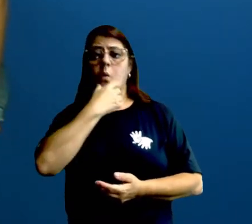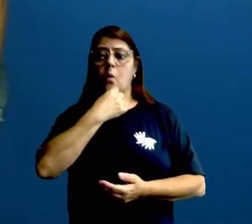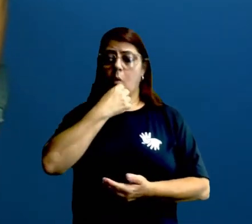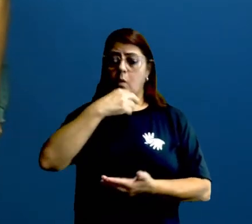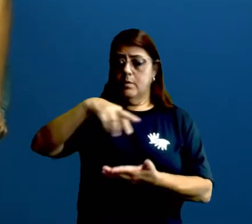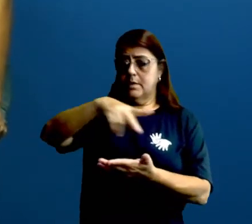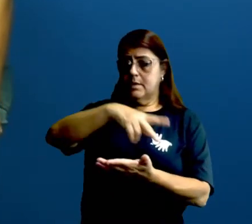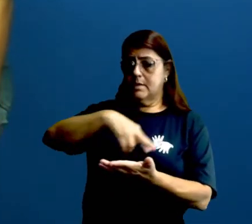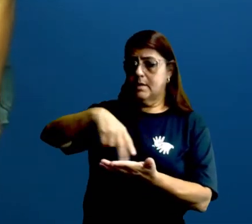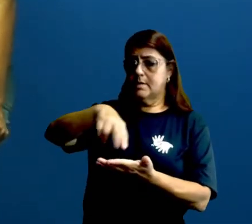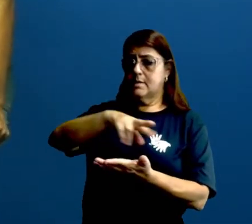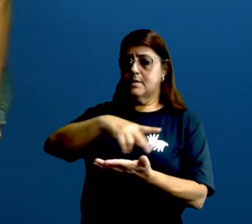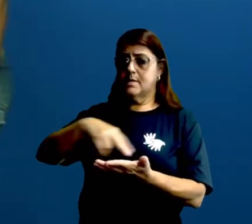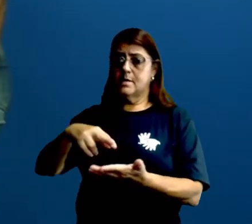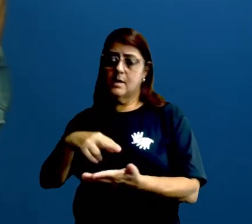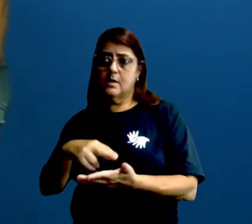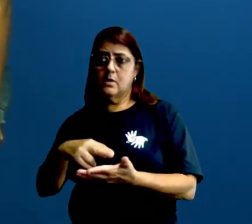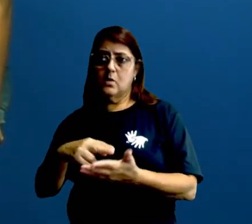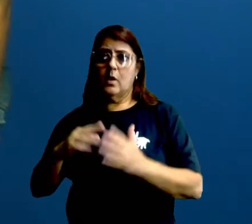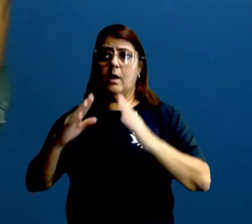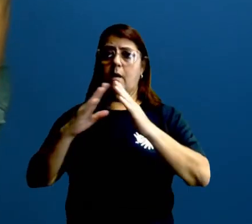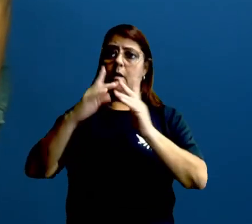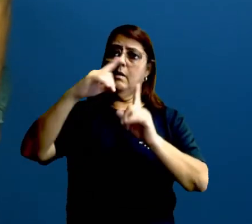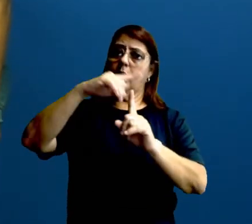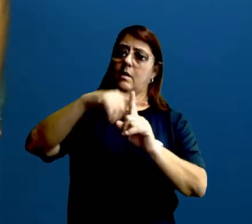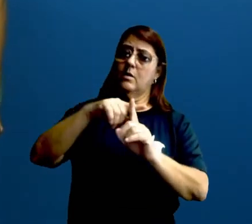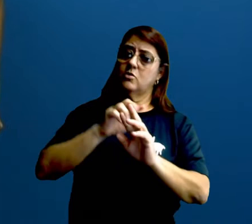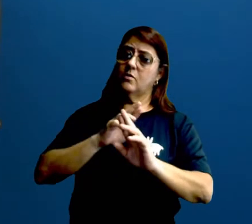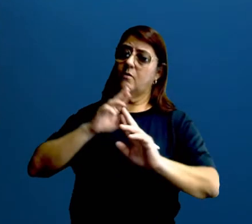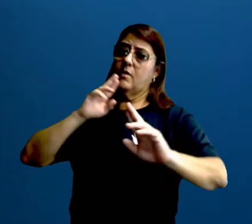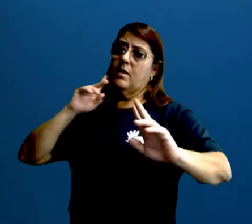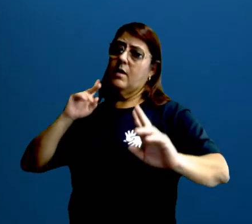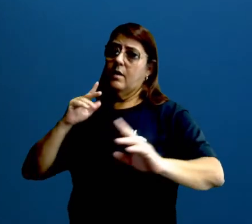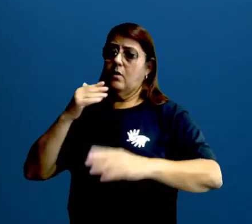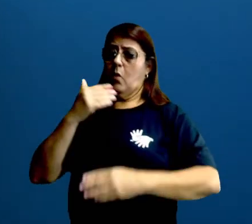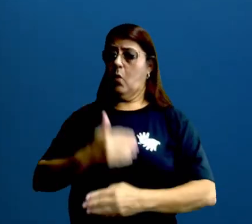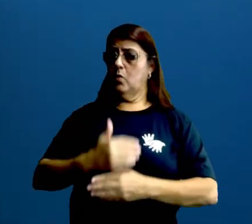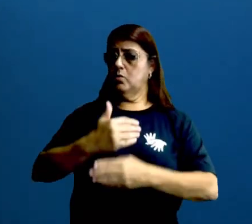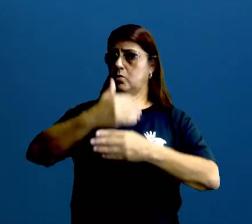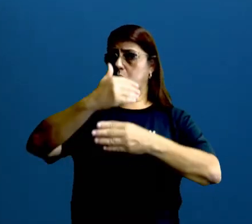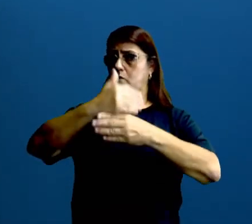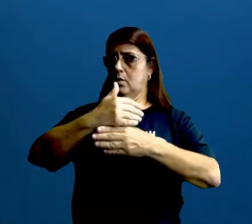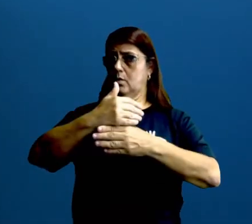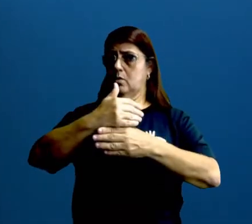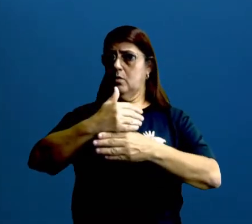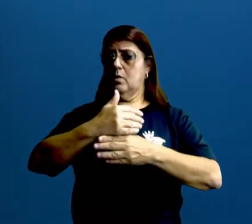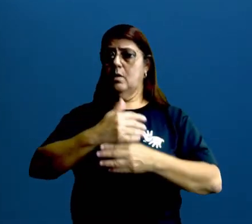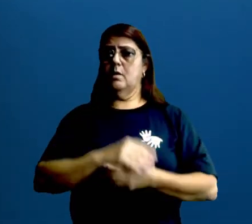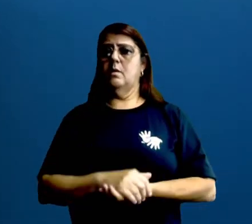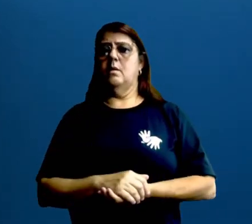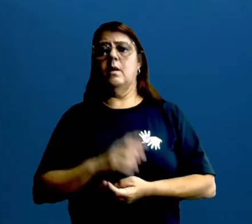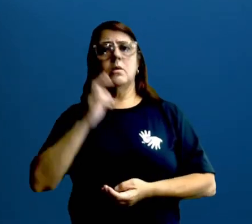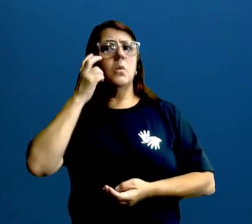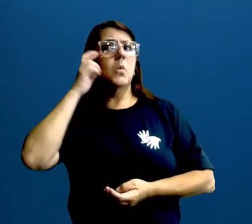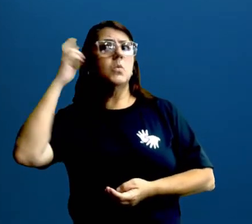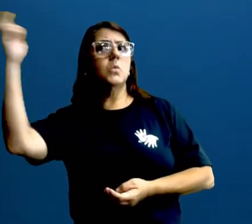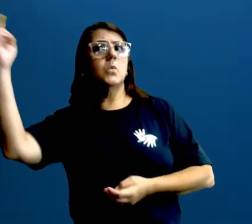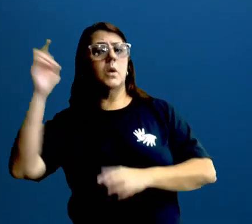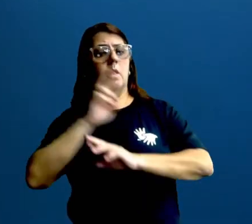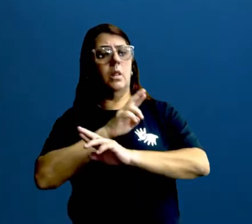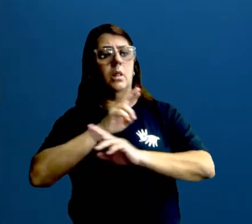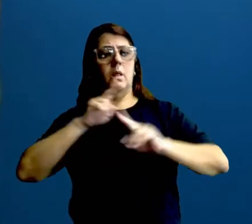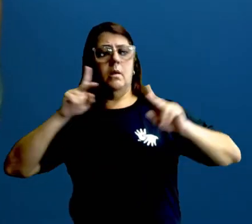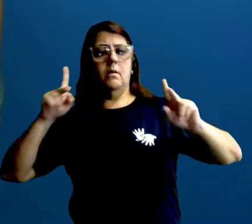cultural está praticamente quando a gente vai relacionar ao que é bem material e o que é